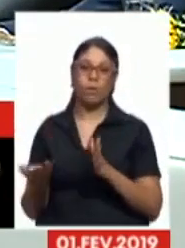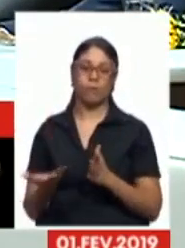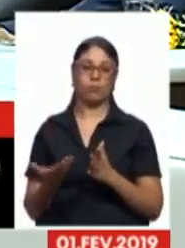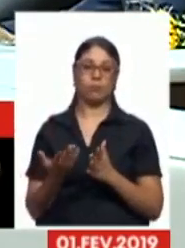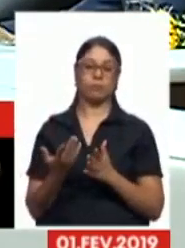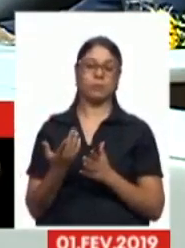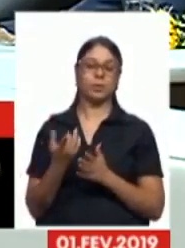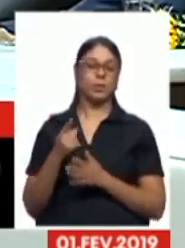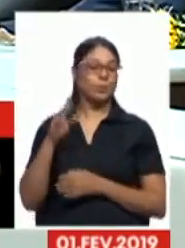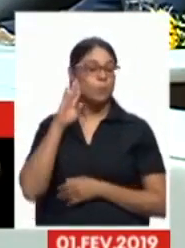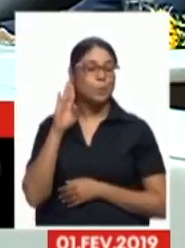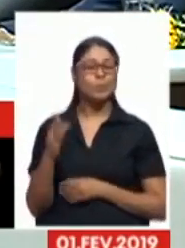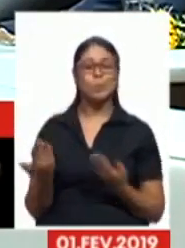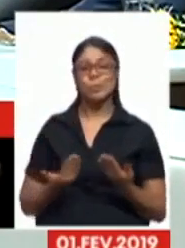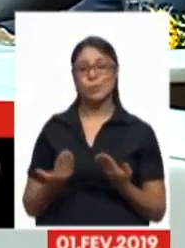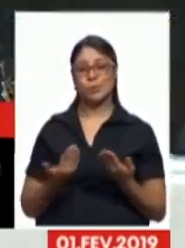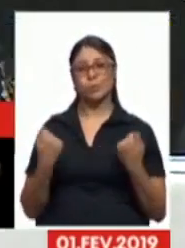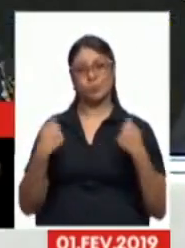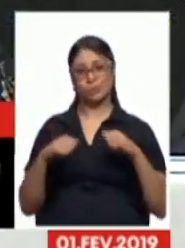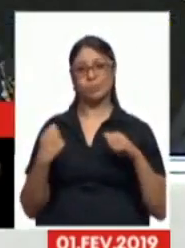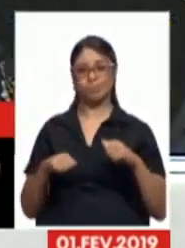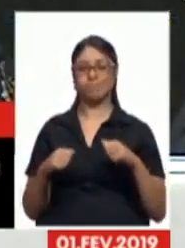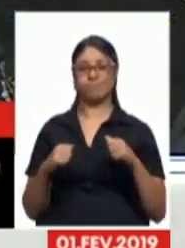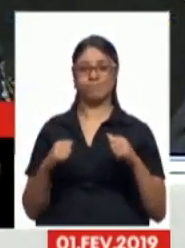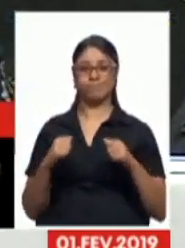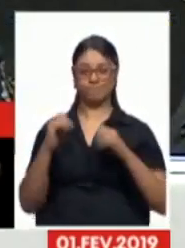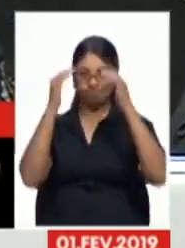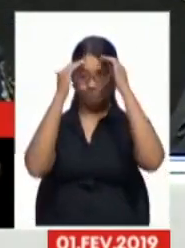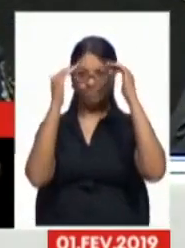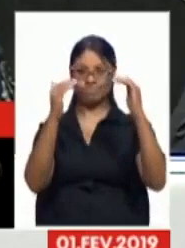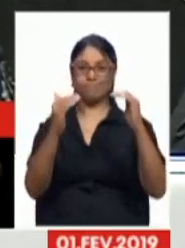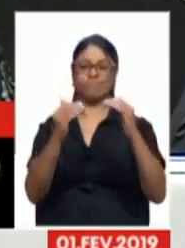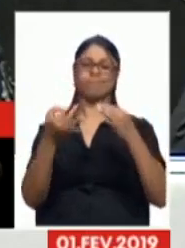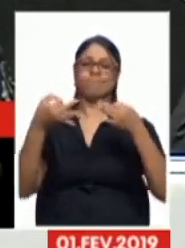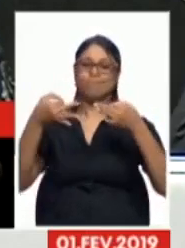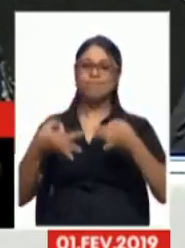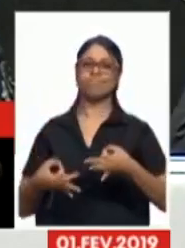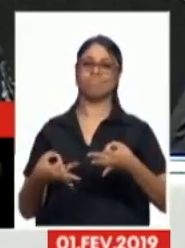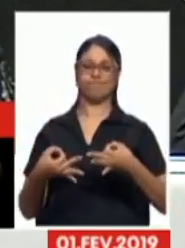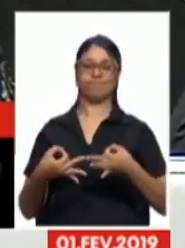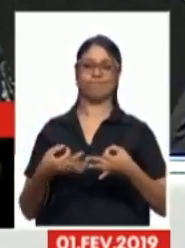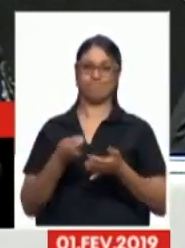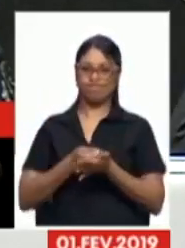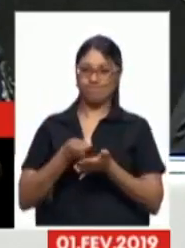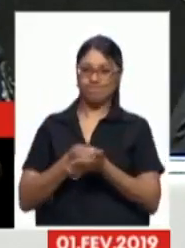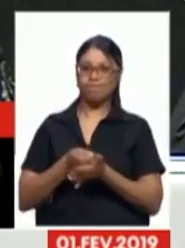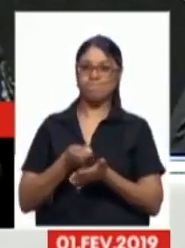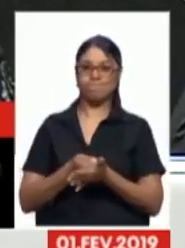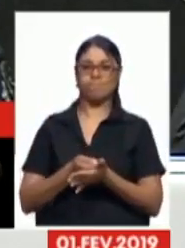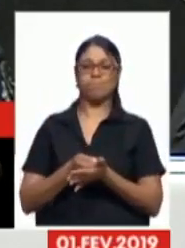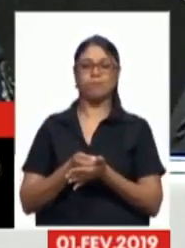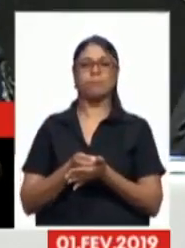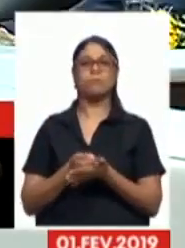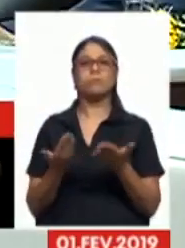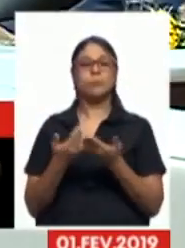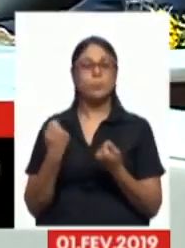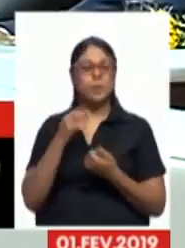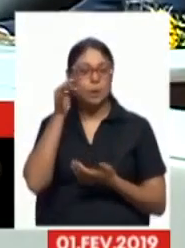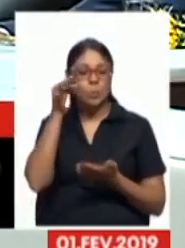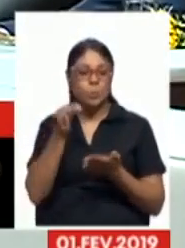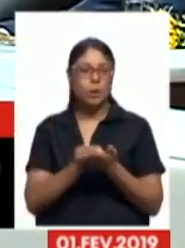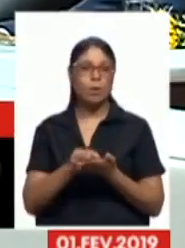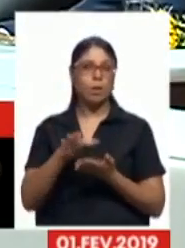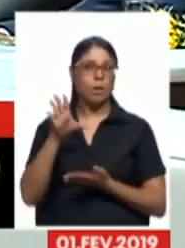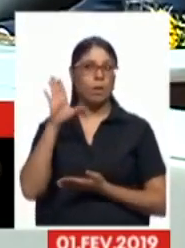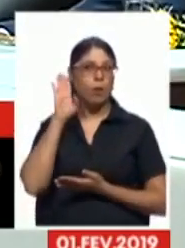deve ser desempenhada com diligência e rigor. Ao representar, precisamos ouvir, compreender e